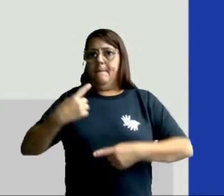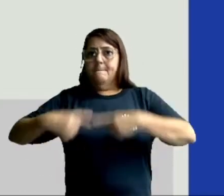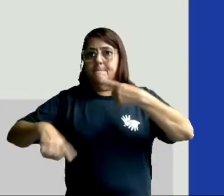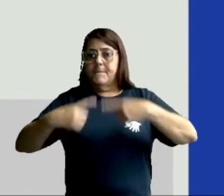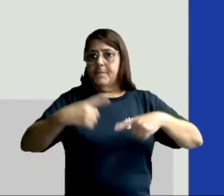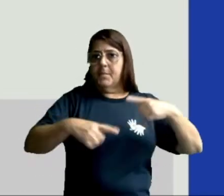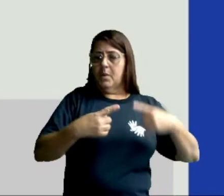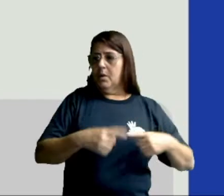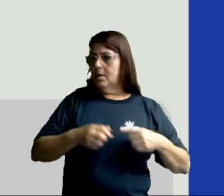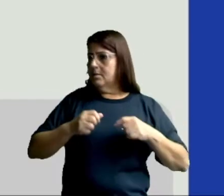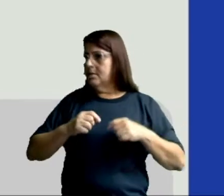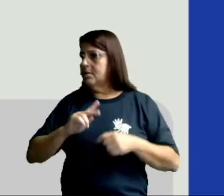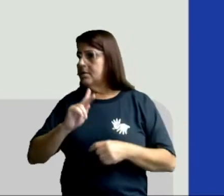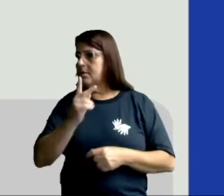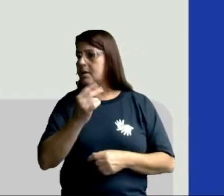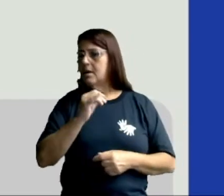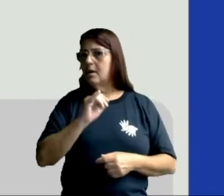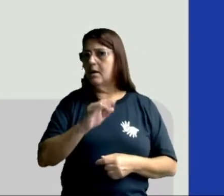Política expansionista de Hitler,